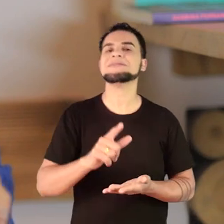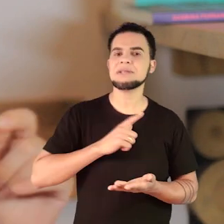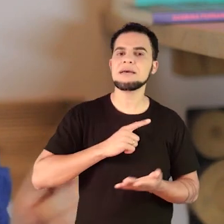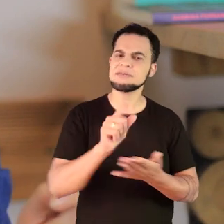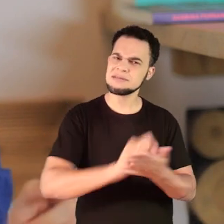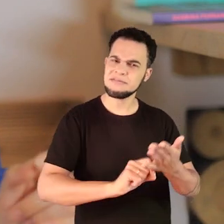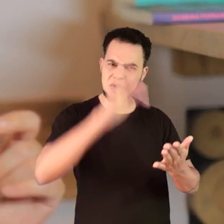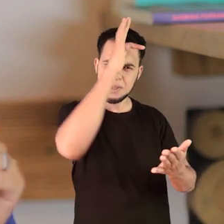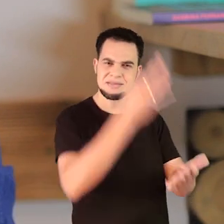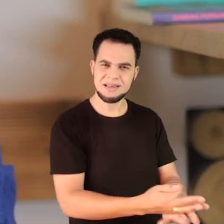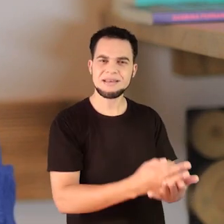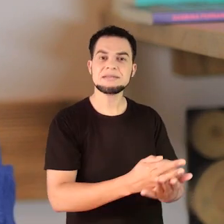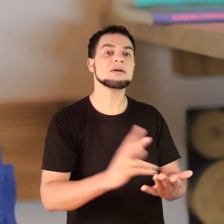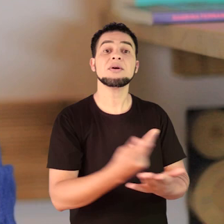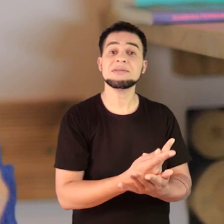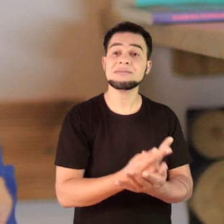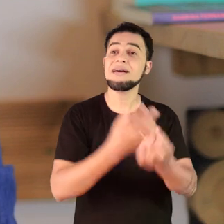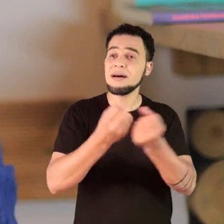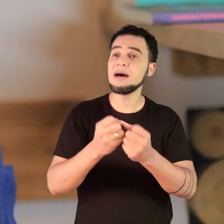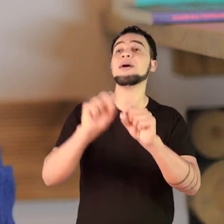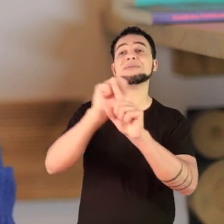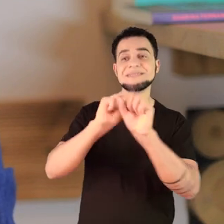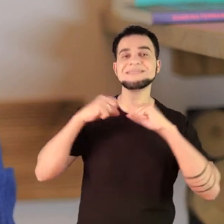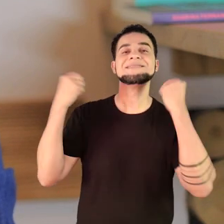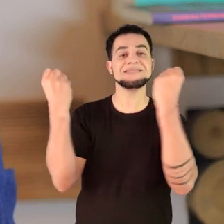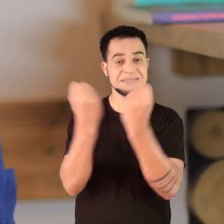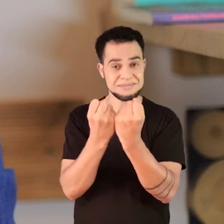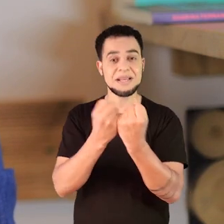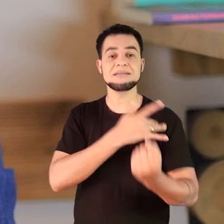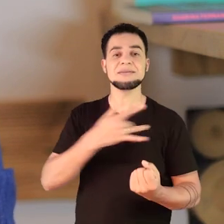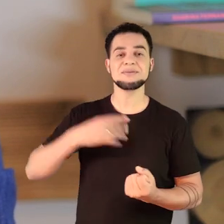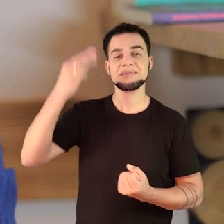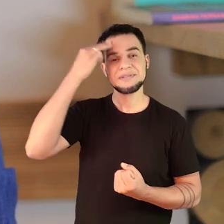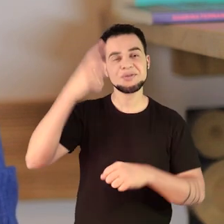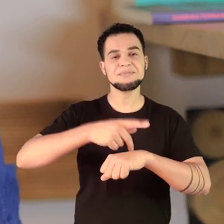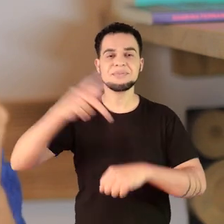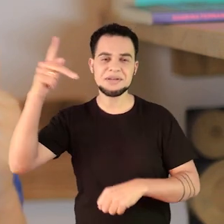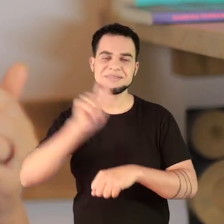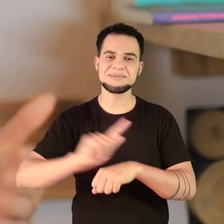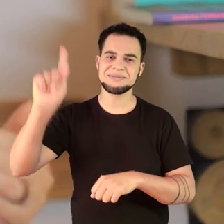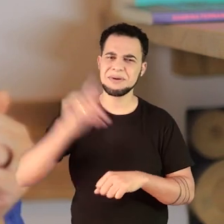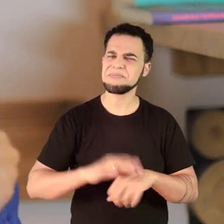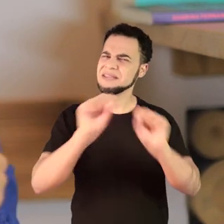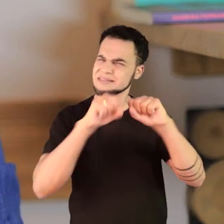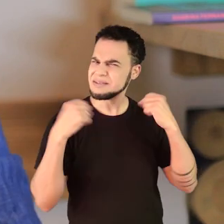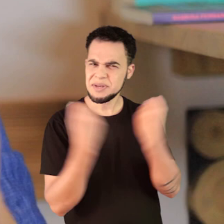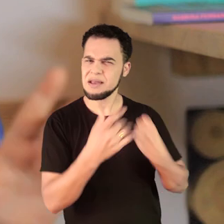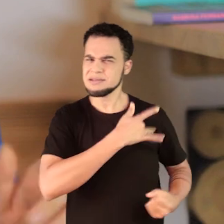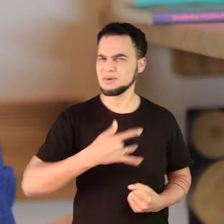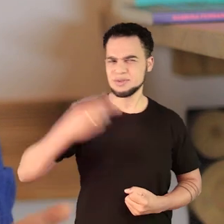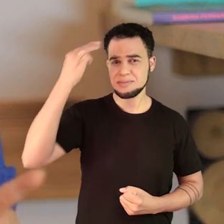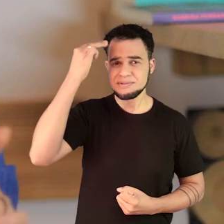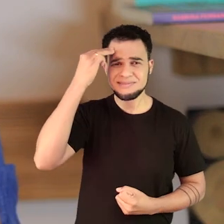tese e, como resposta a isso, recebo seminário sobre saúde mental do programa de pós-graduação. Seminários sobre saúde mental nunca